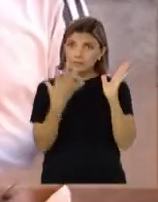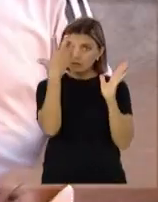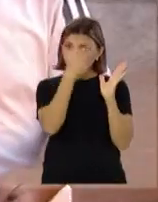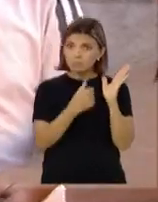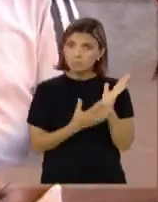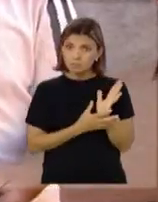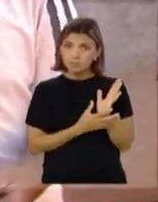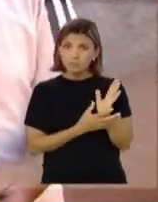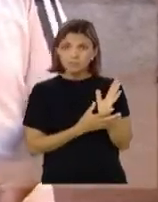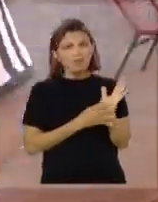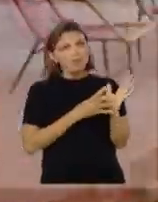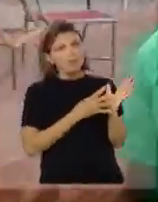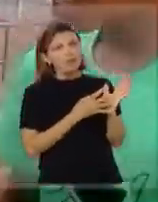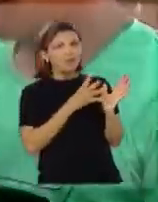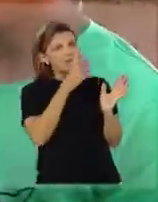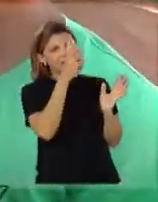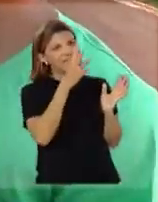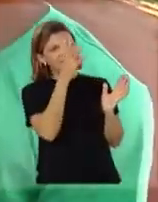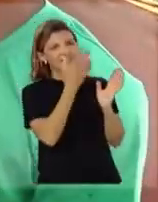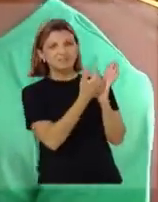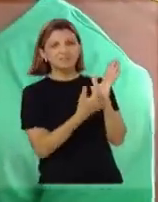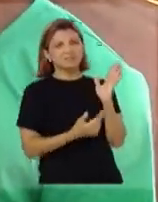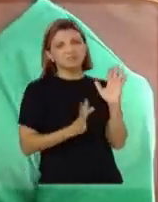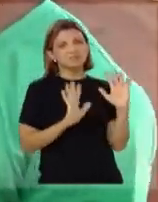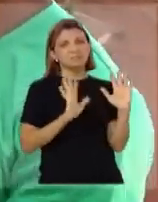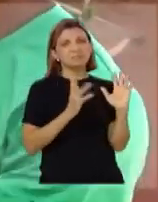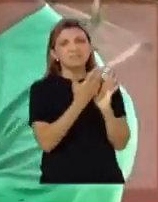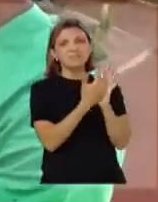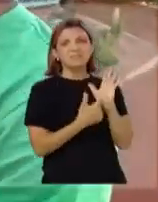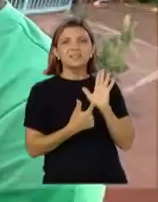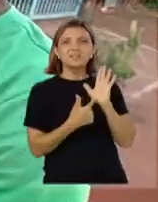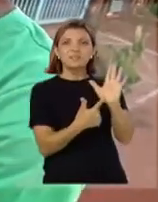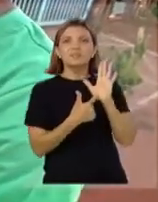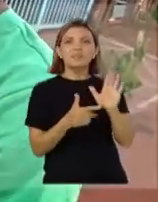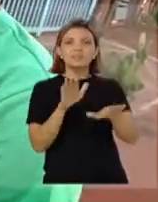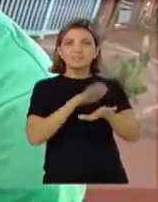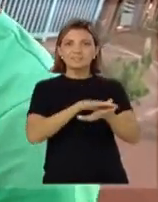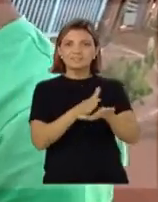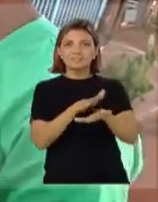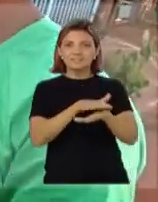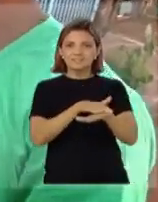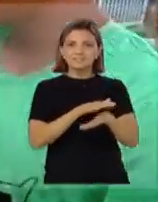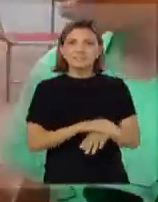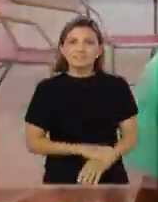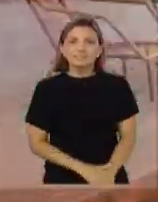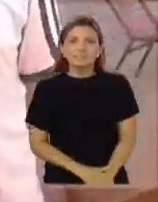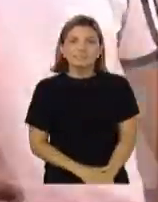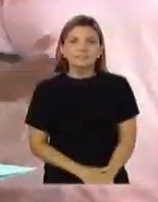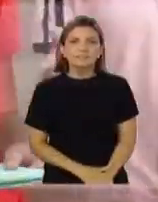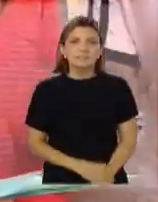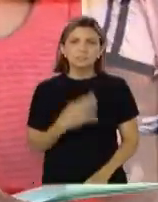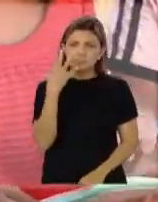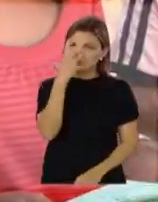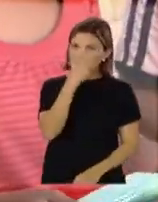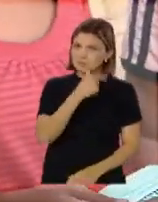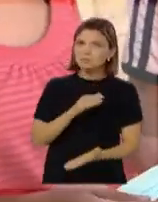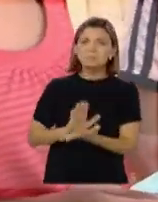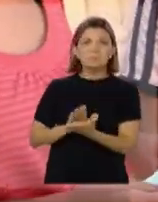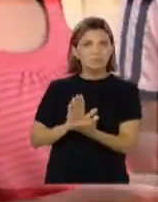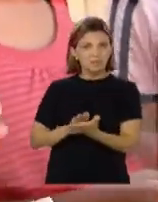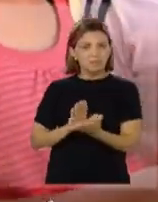esse desenho, Tonho. Foi você que fez? Que nada, isso só foi uns rabiscos mesmo pra dar o destaque na capa. Nossa, mas é um